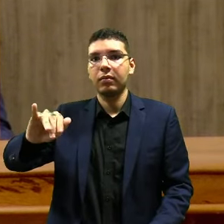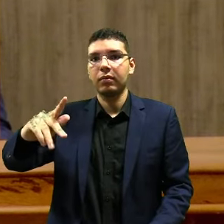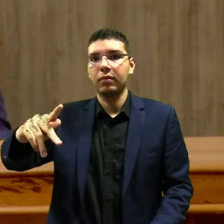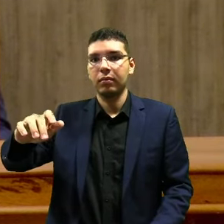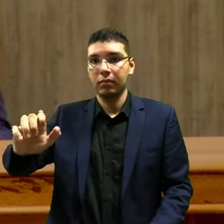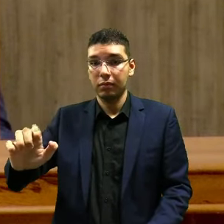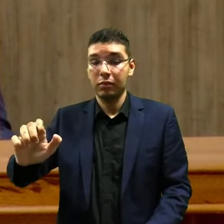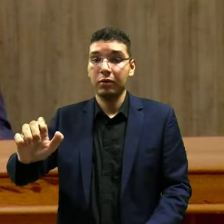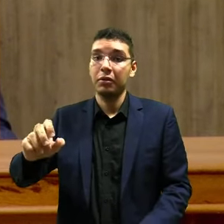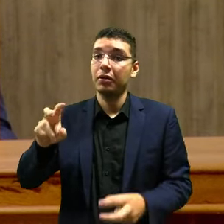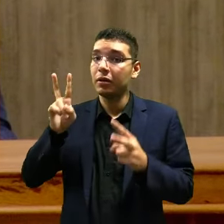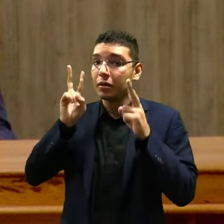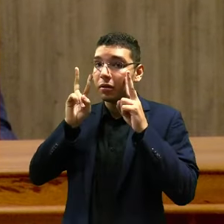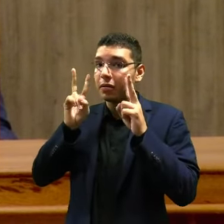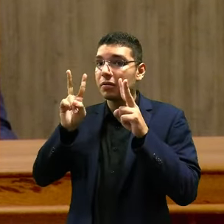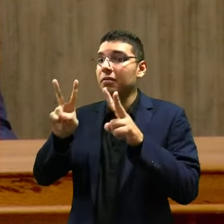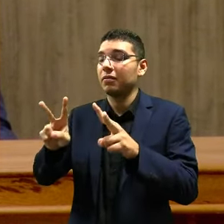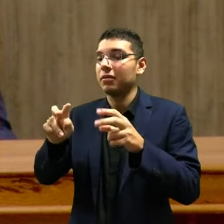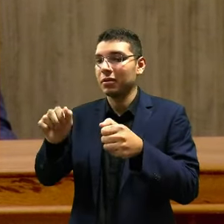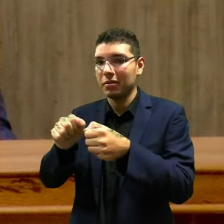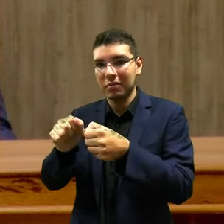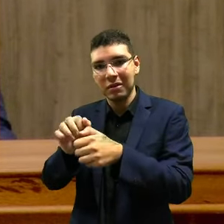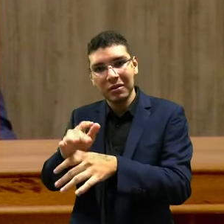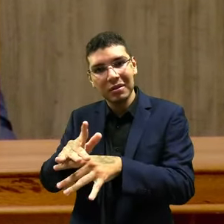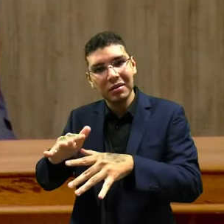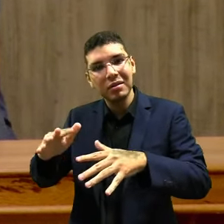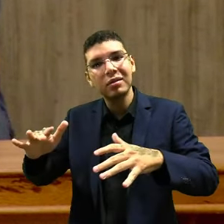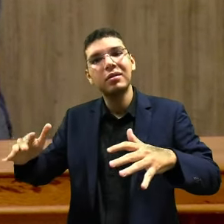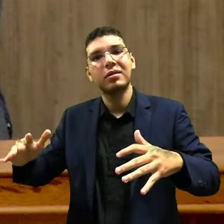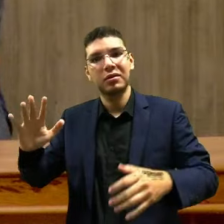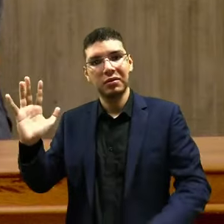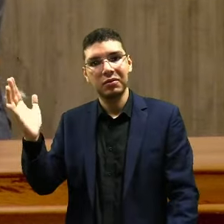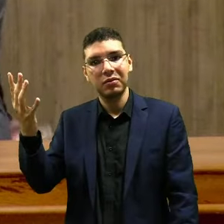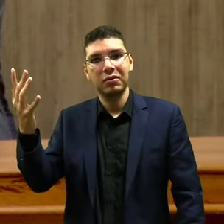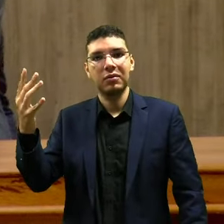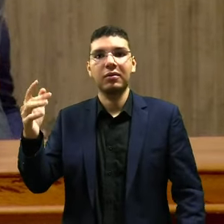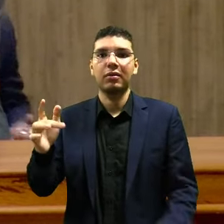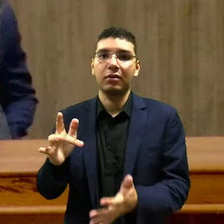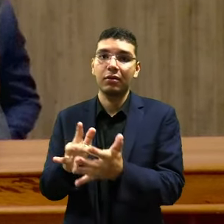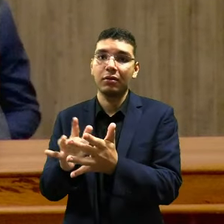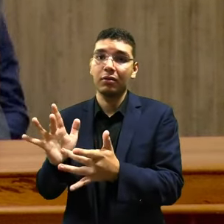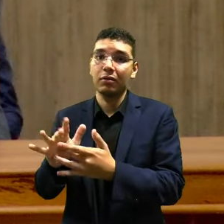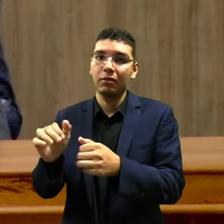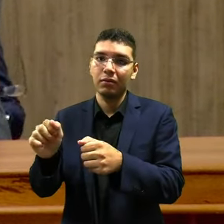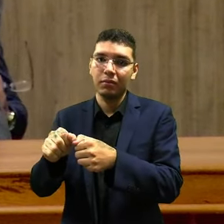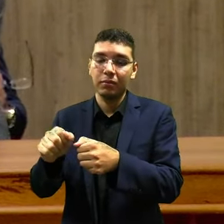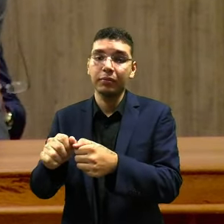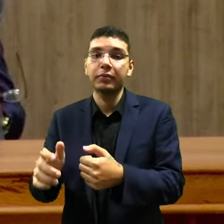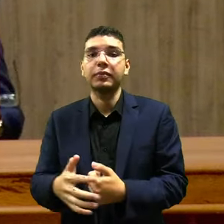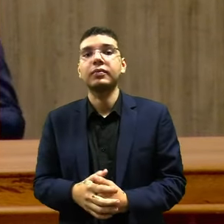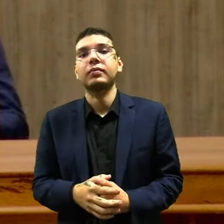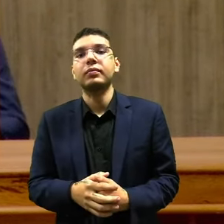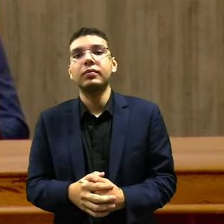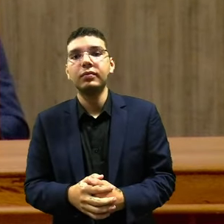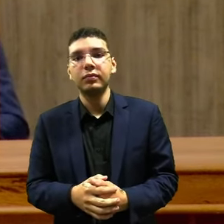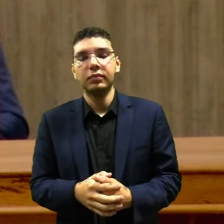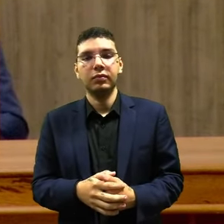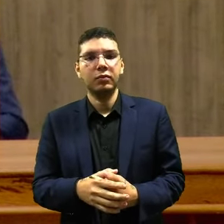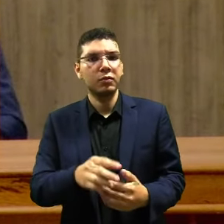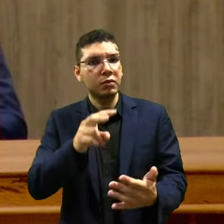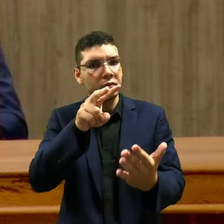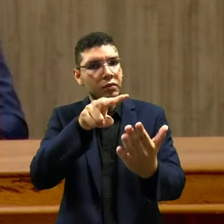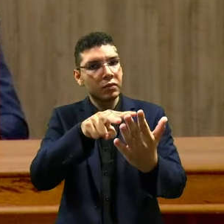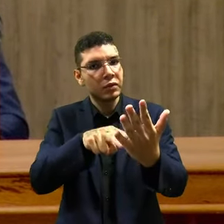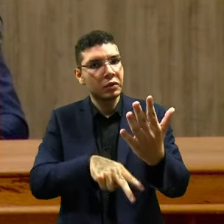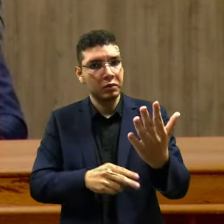se faziam quando a gente lê esse texto pastor Balbino esse versículo já de imediato isso aqui Deixa